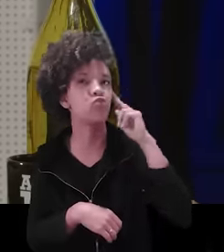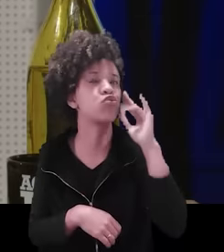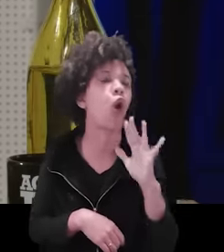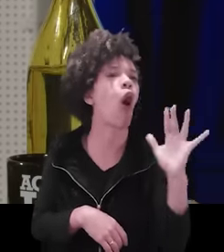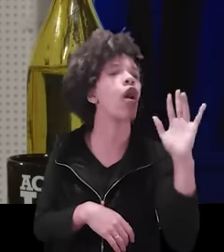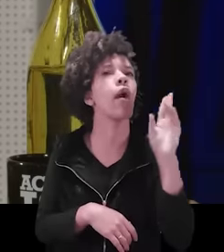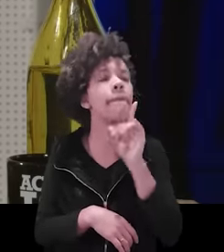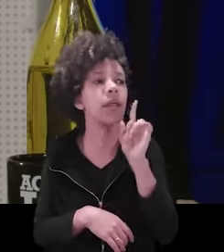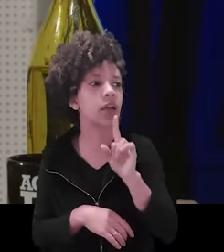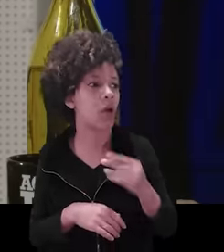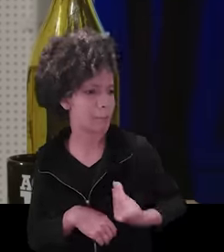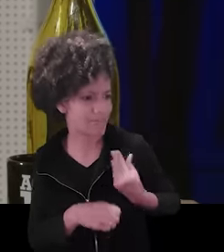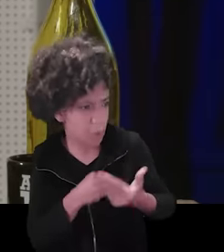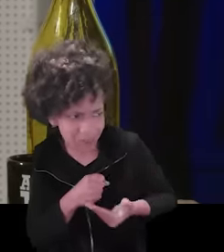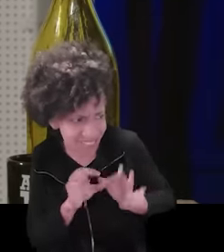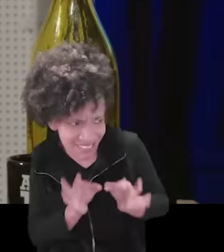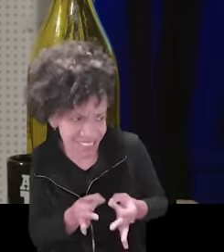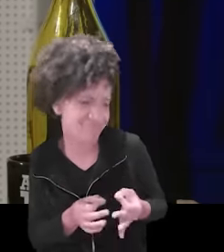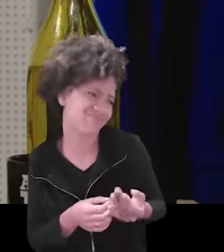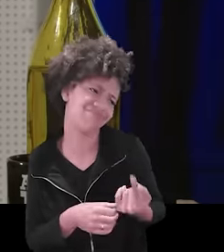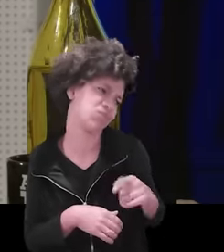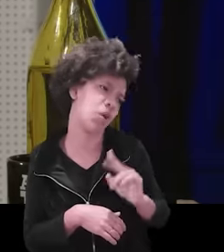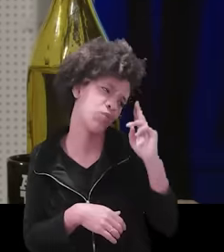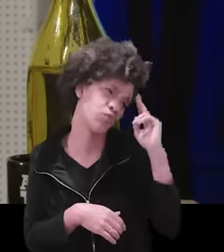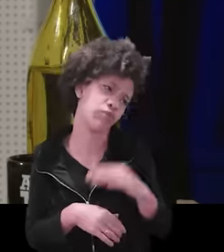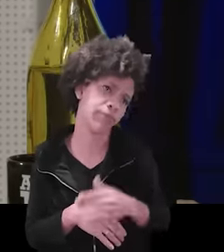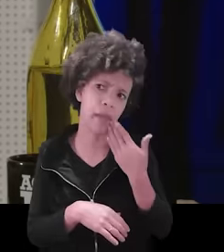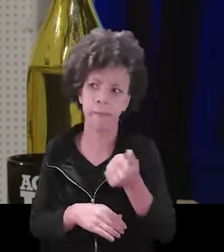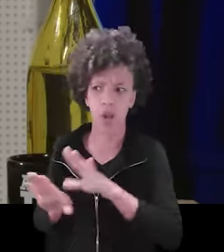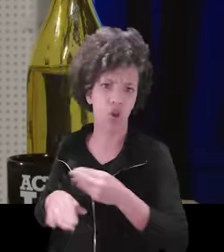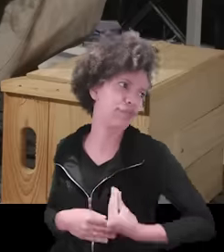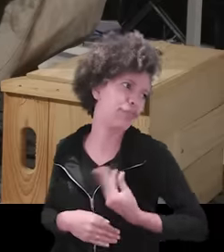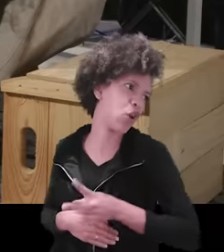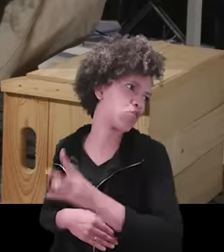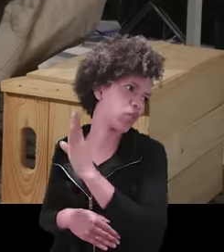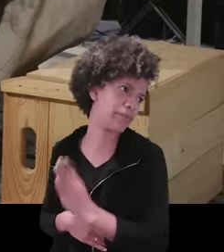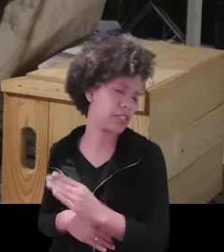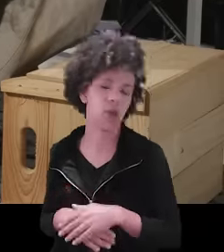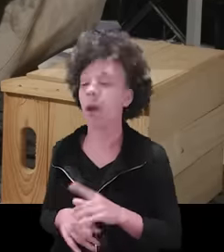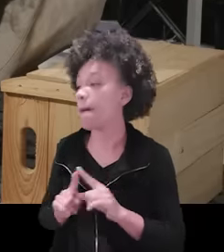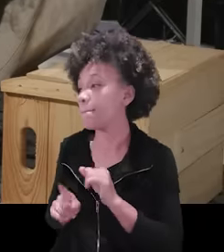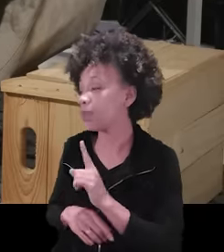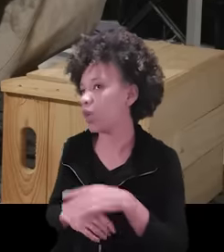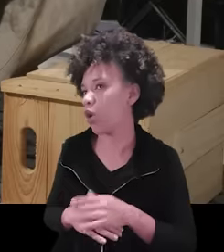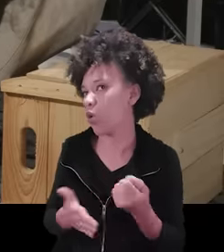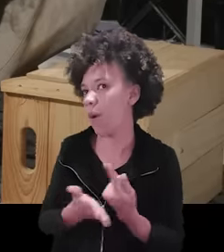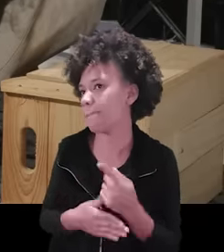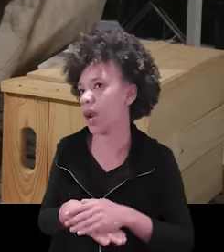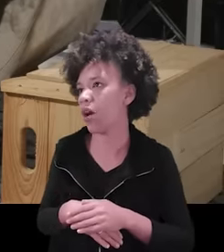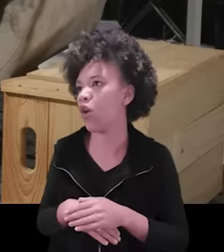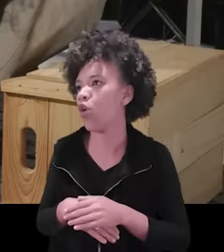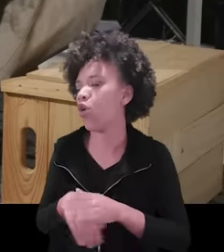viver o sonho americana para viver o básico do básico caindo aí não sou eu americano então é melhor ficar aqui né mas eu não tô falando